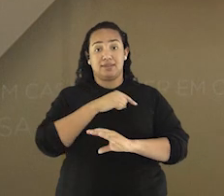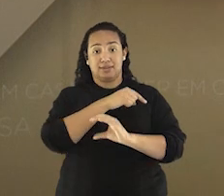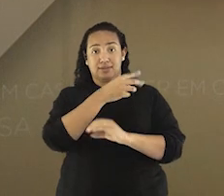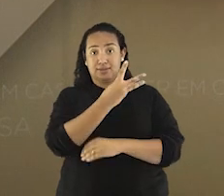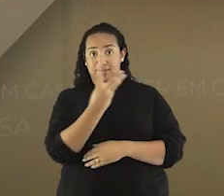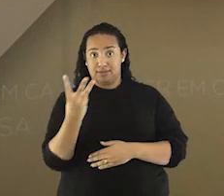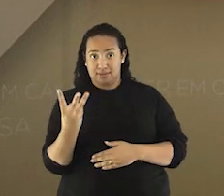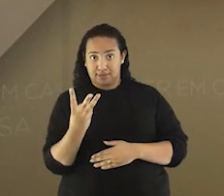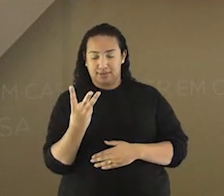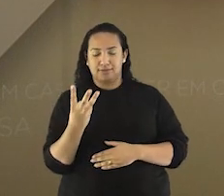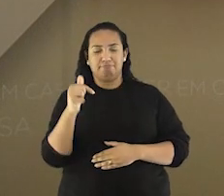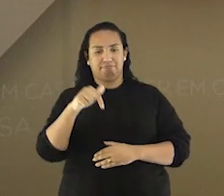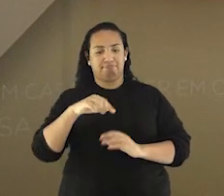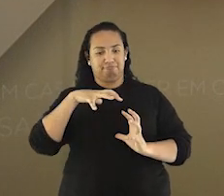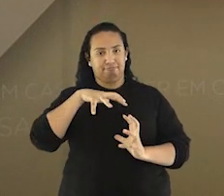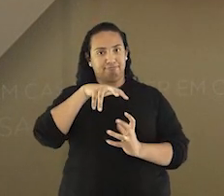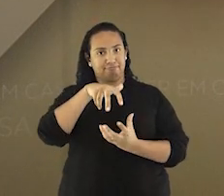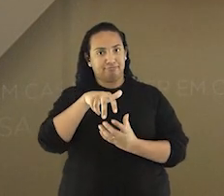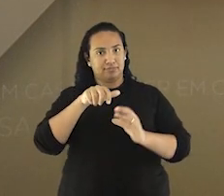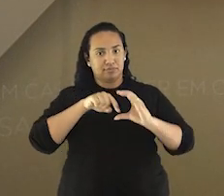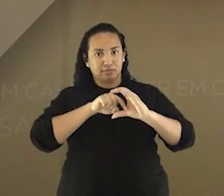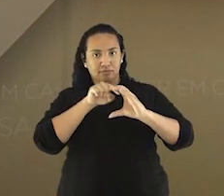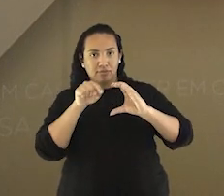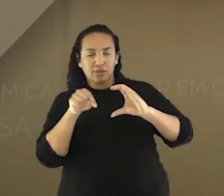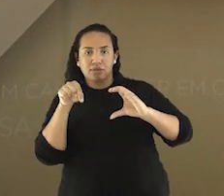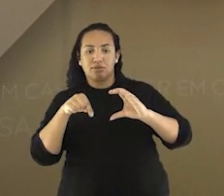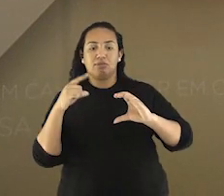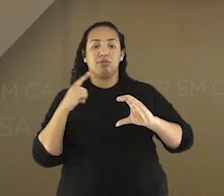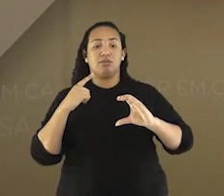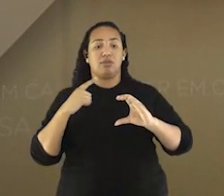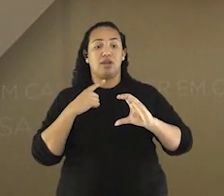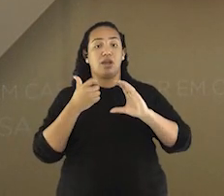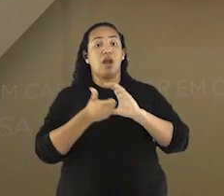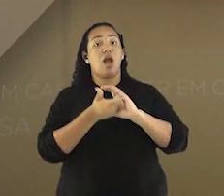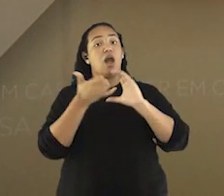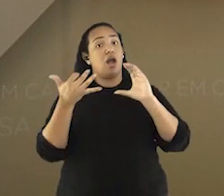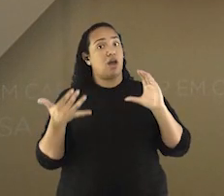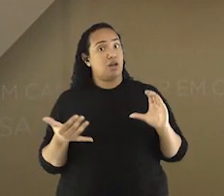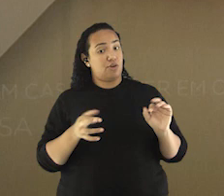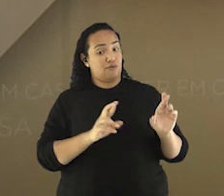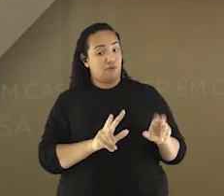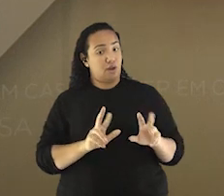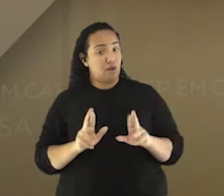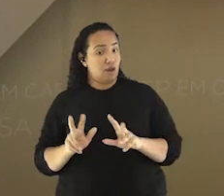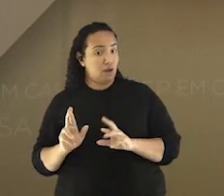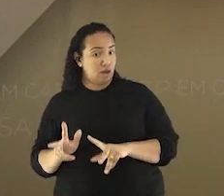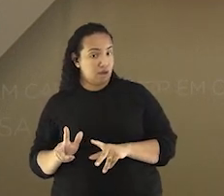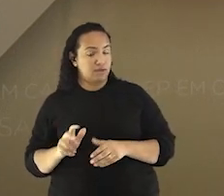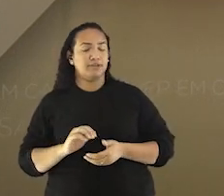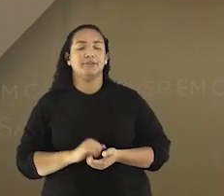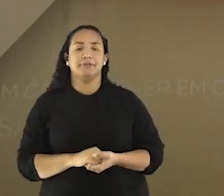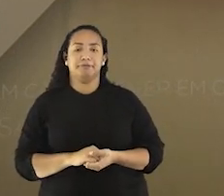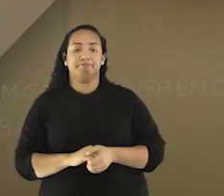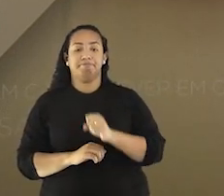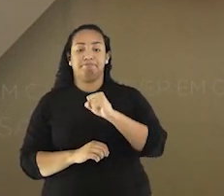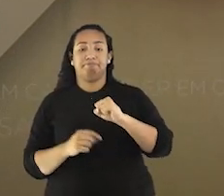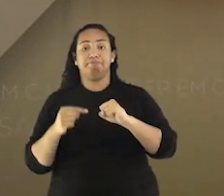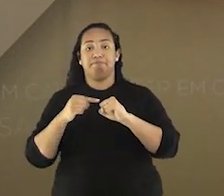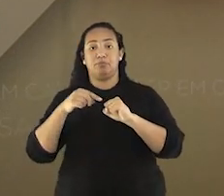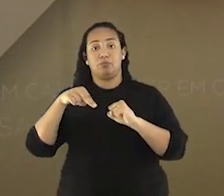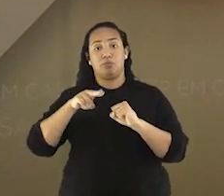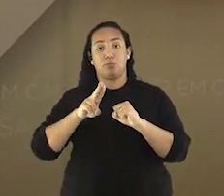a composição do planeta Terra e possuem características distintas entre si, que são o núcleo,